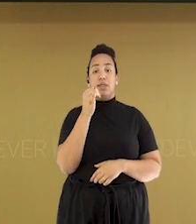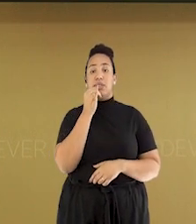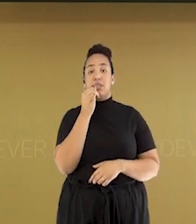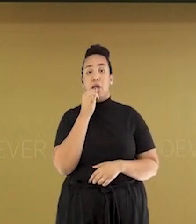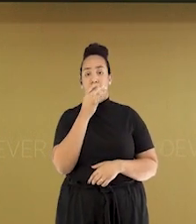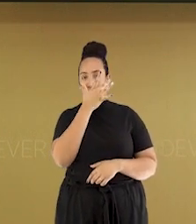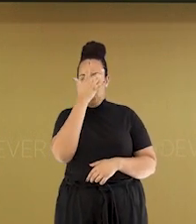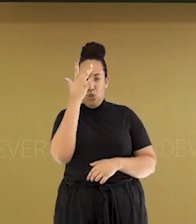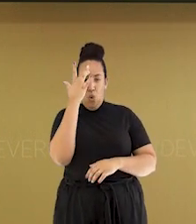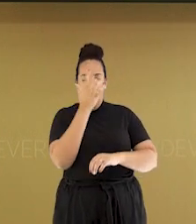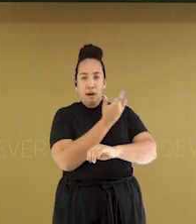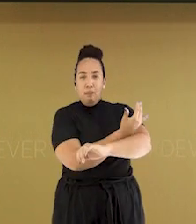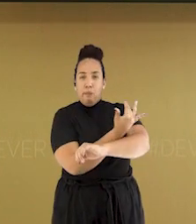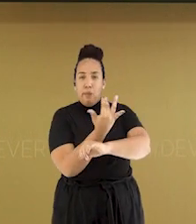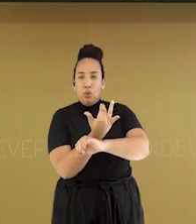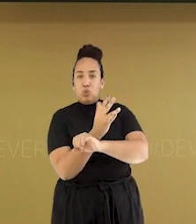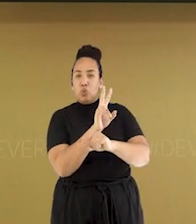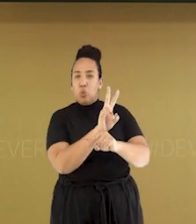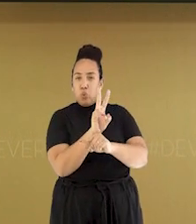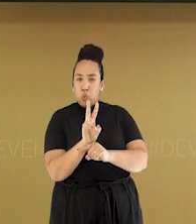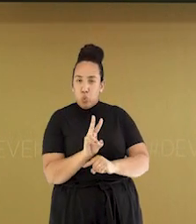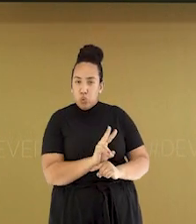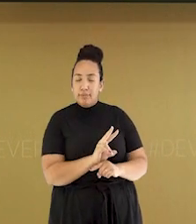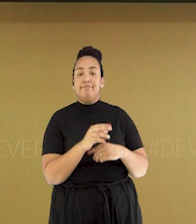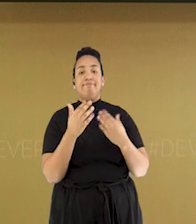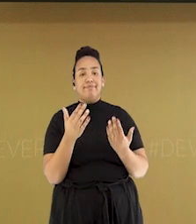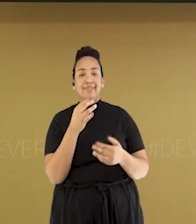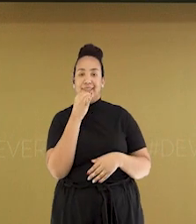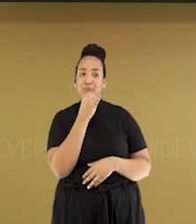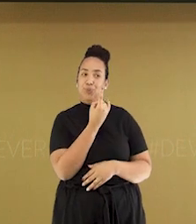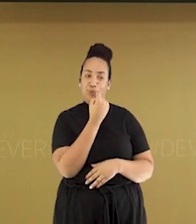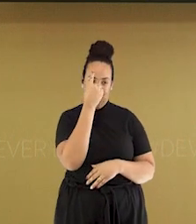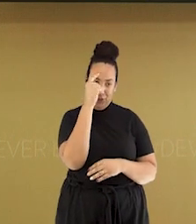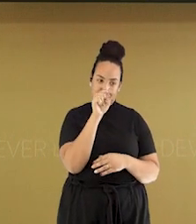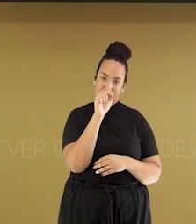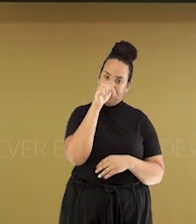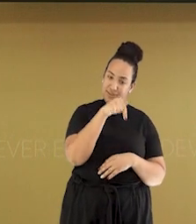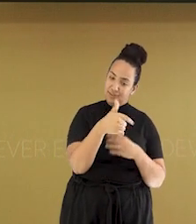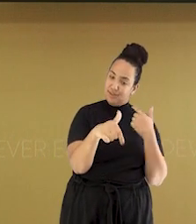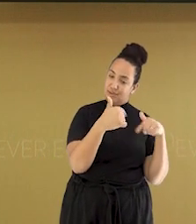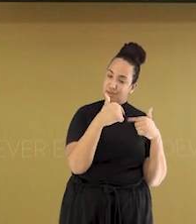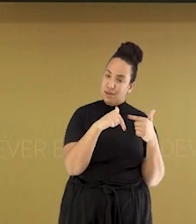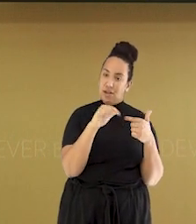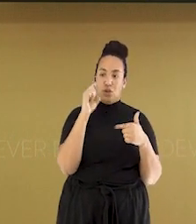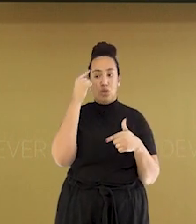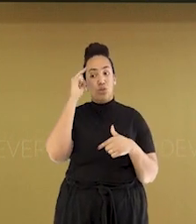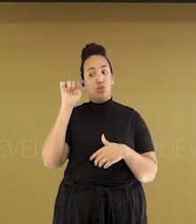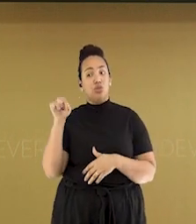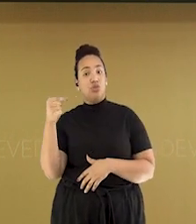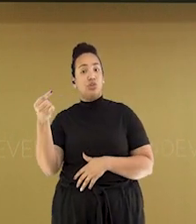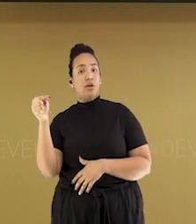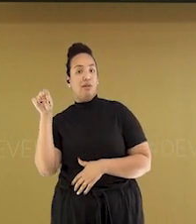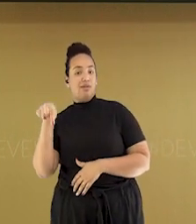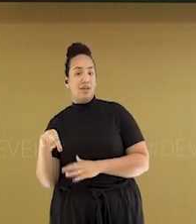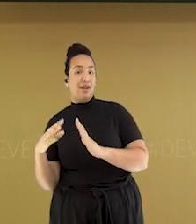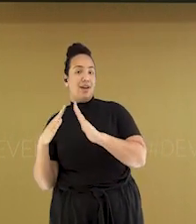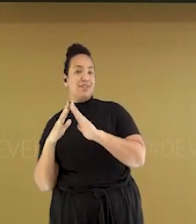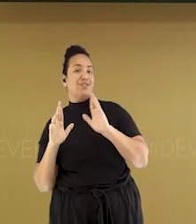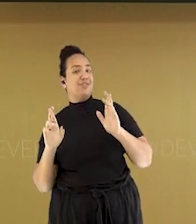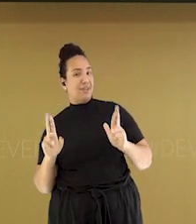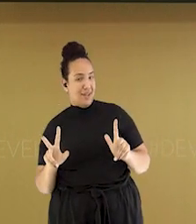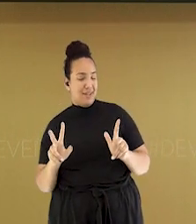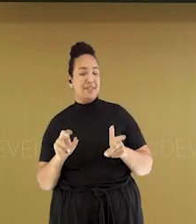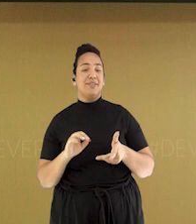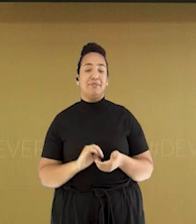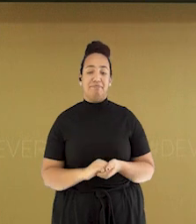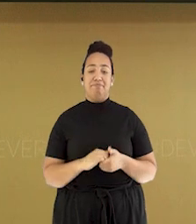é o jardineiro. Ele também trabalha em um dia numa casa e em outro dia ele trabalha em outra casa. Muitas vezes